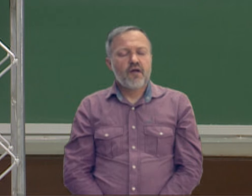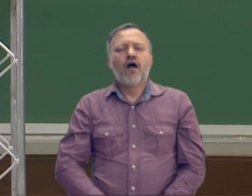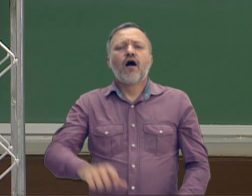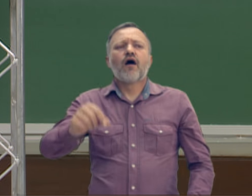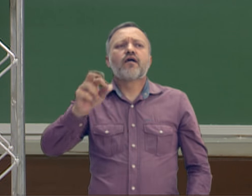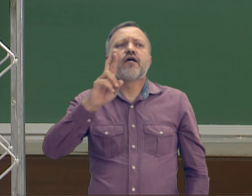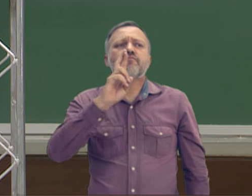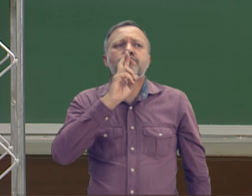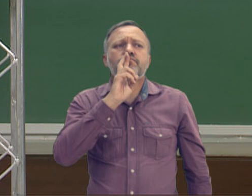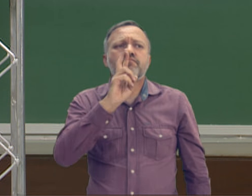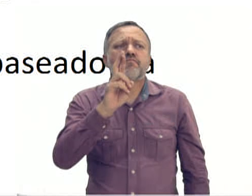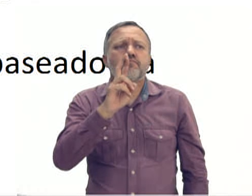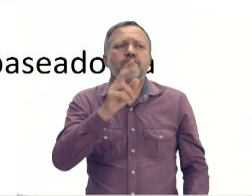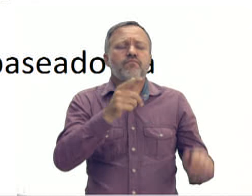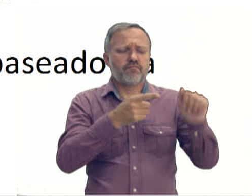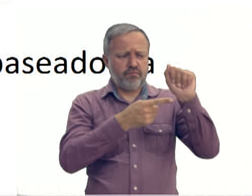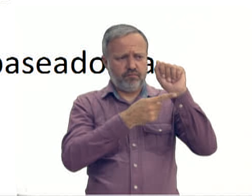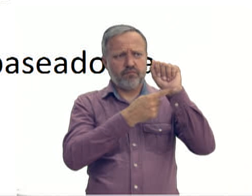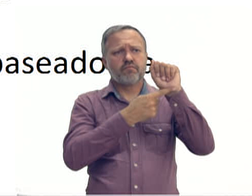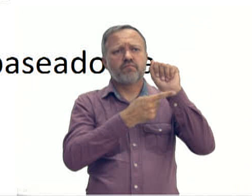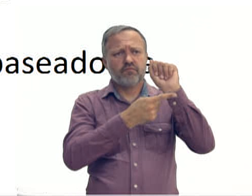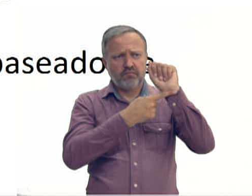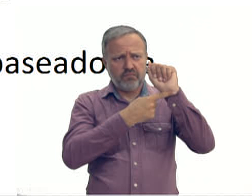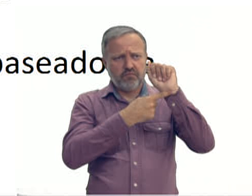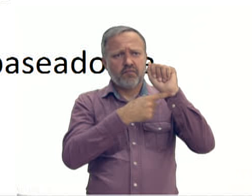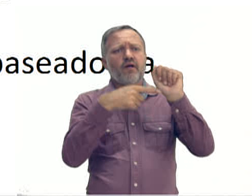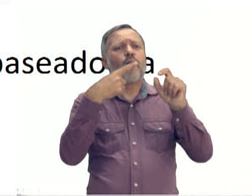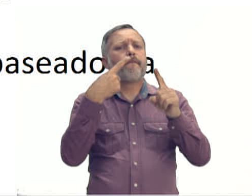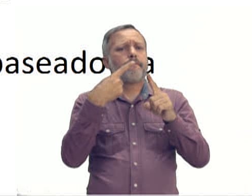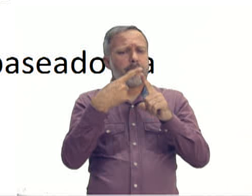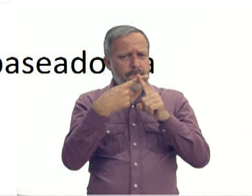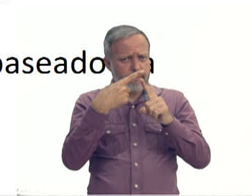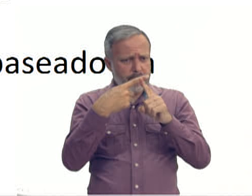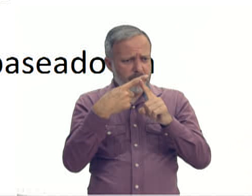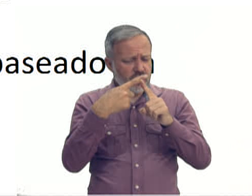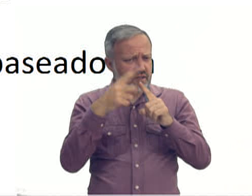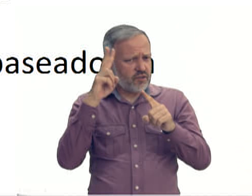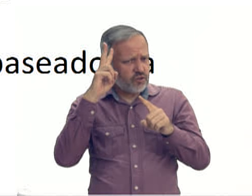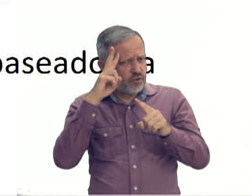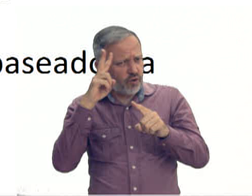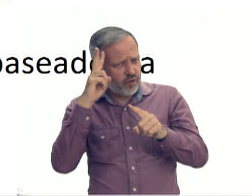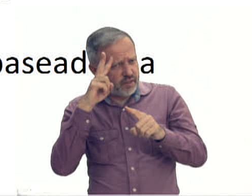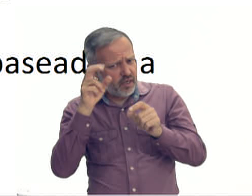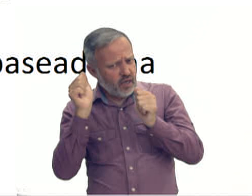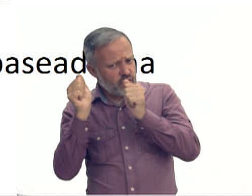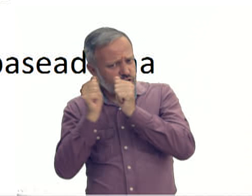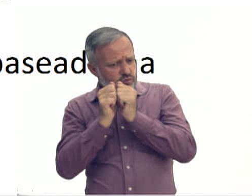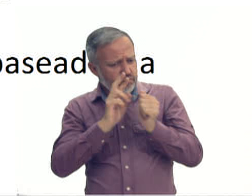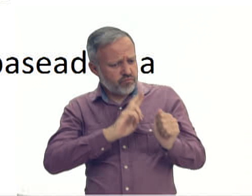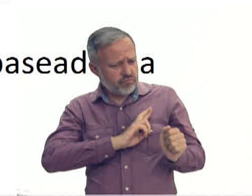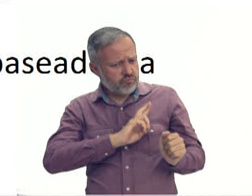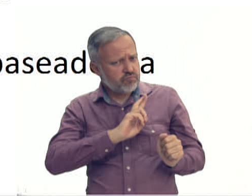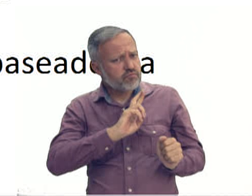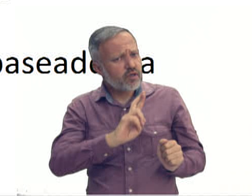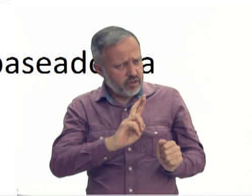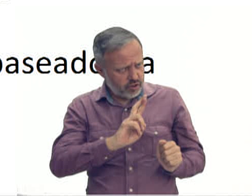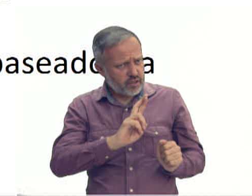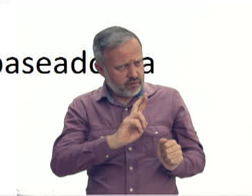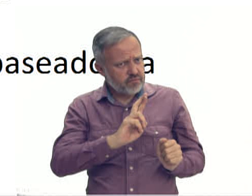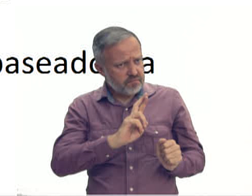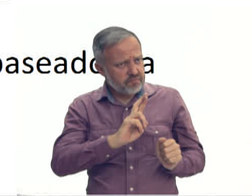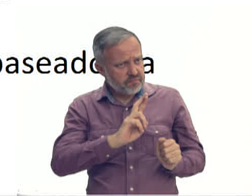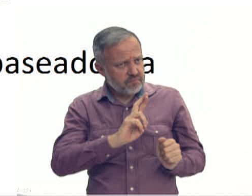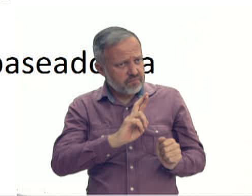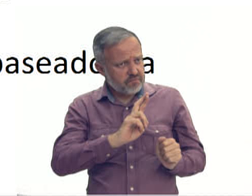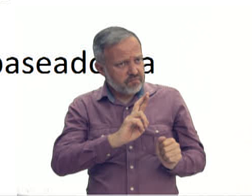Quem respondeu que sim, porque conta uma história baseada em mitologia e religião, acertou, porque é uma das características do